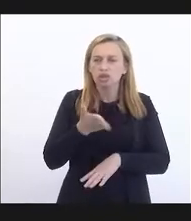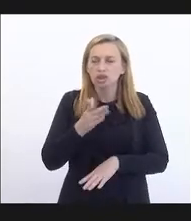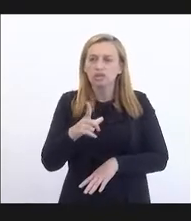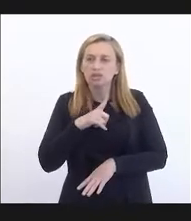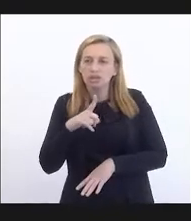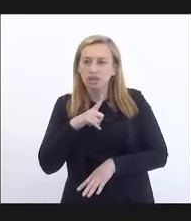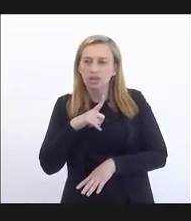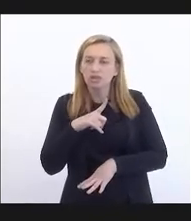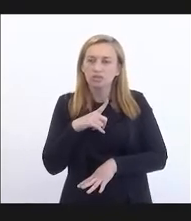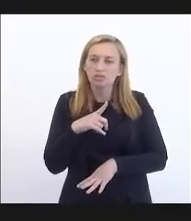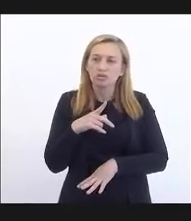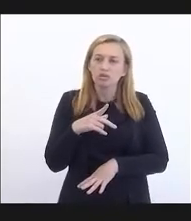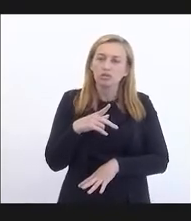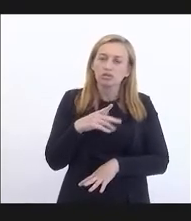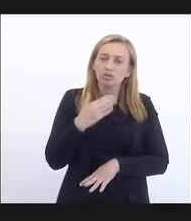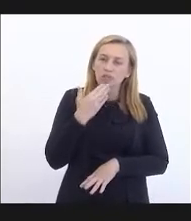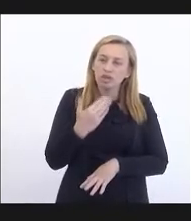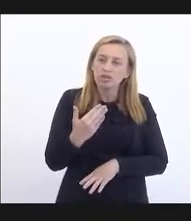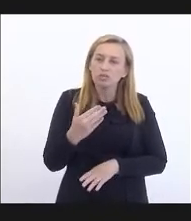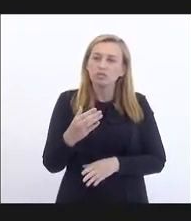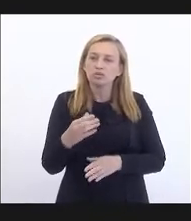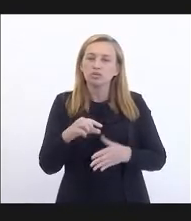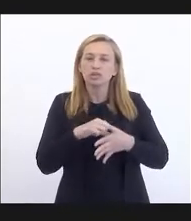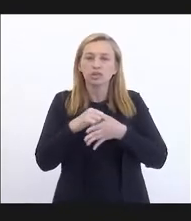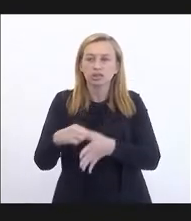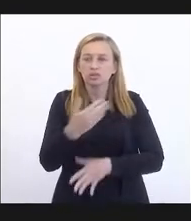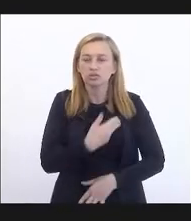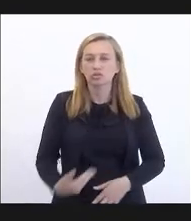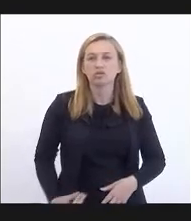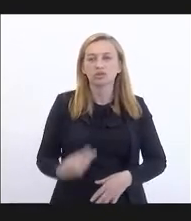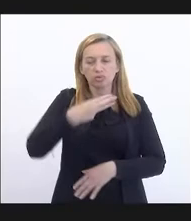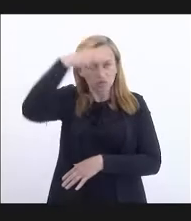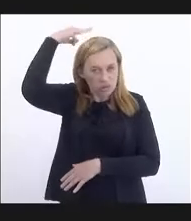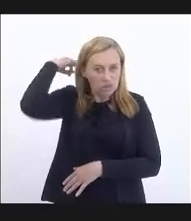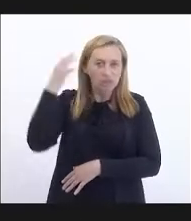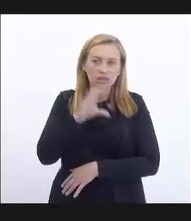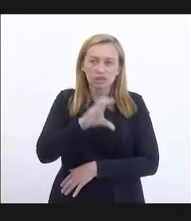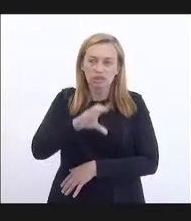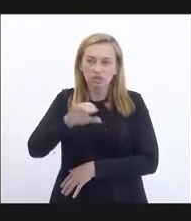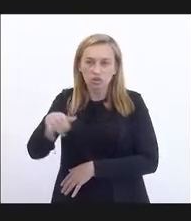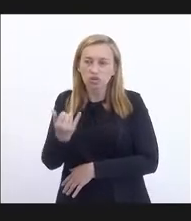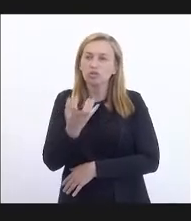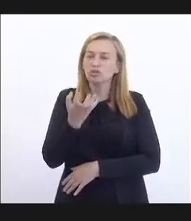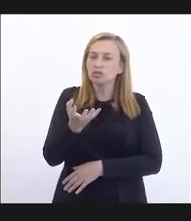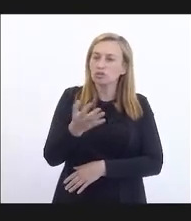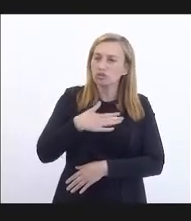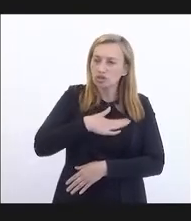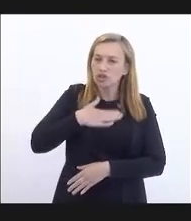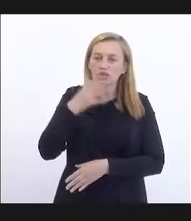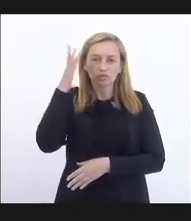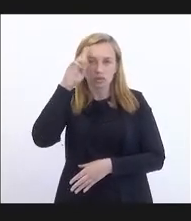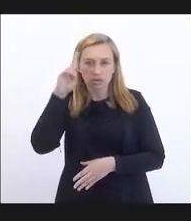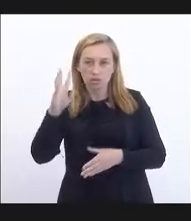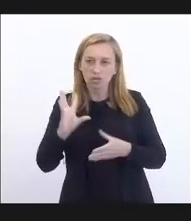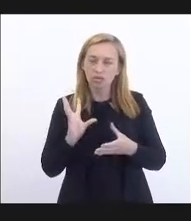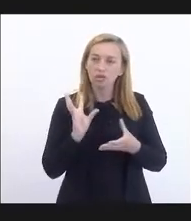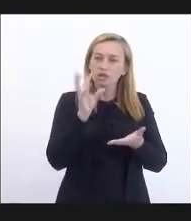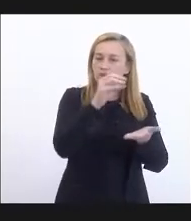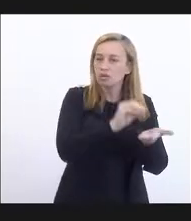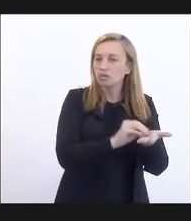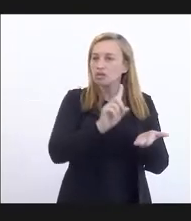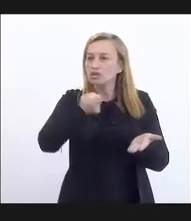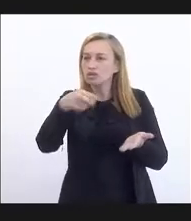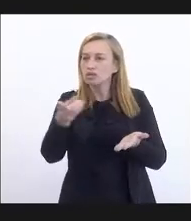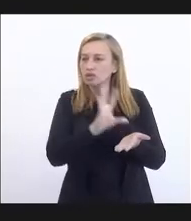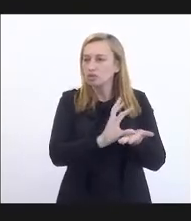pareceres aí do nosso líder do governo, Márcio Pacheco, e da CCJ, eu gostaria que o senhor incluísse nas próximas pautas,